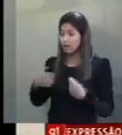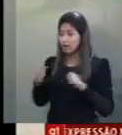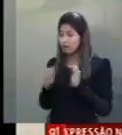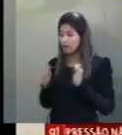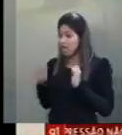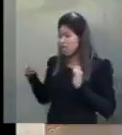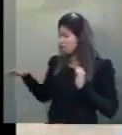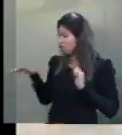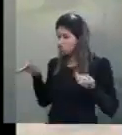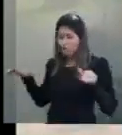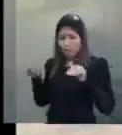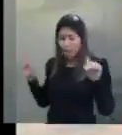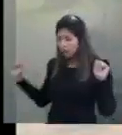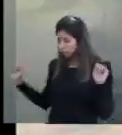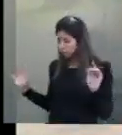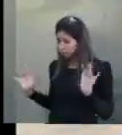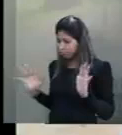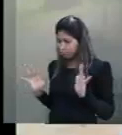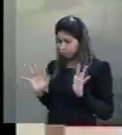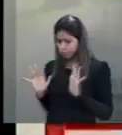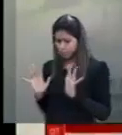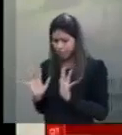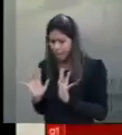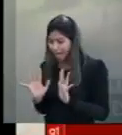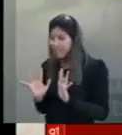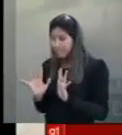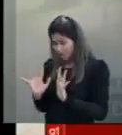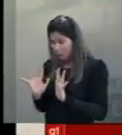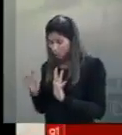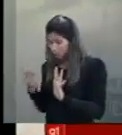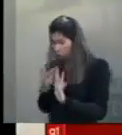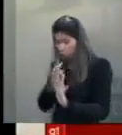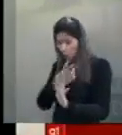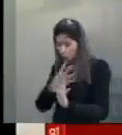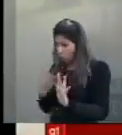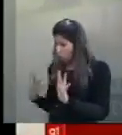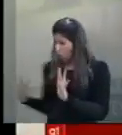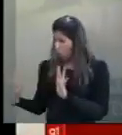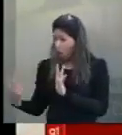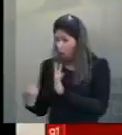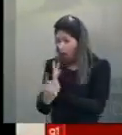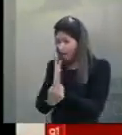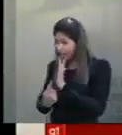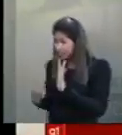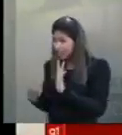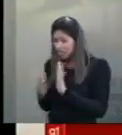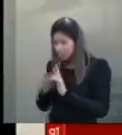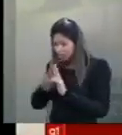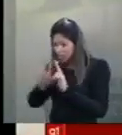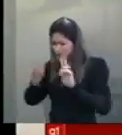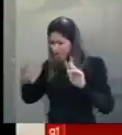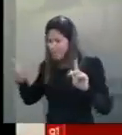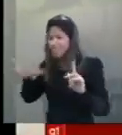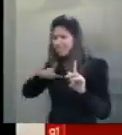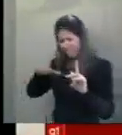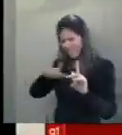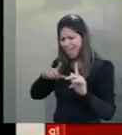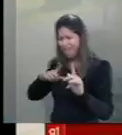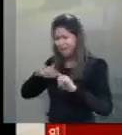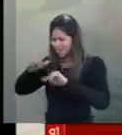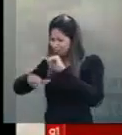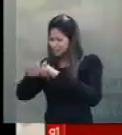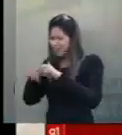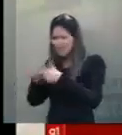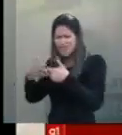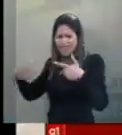próximas da gente e comecei a falar de como nós somos diferentes, a nossa diversidade. Eu falei: eu tenho mistura de índio, meu filho é negro, eu tenho uma